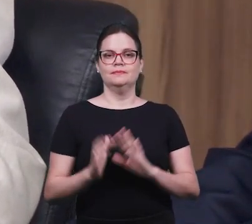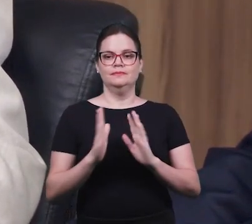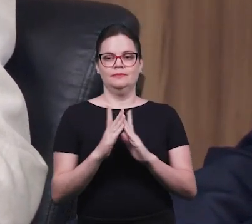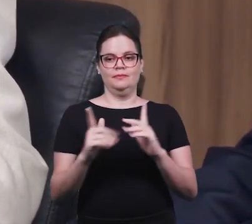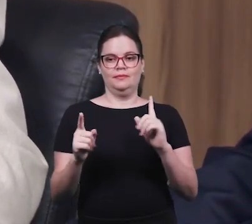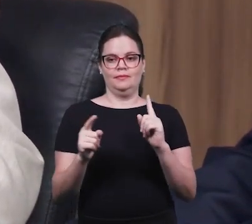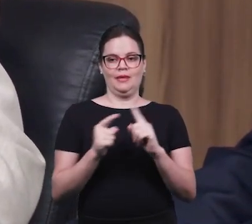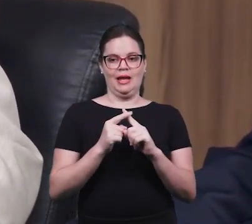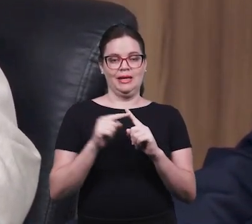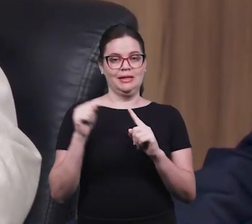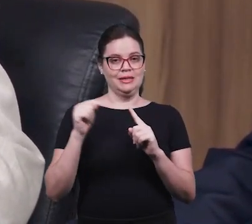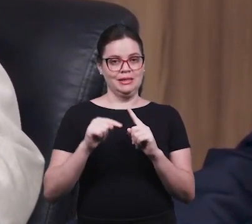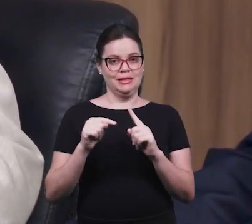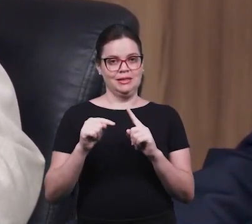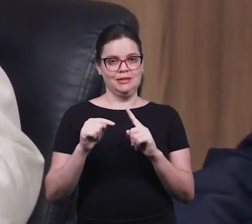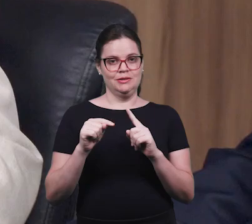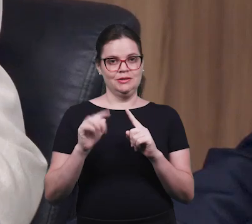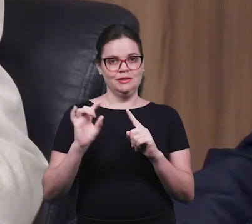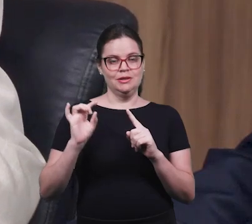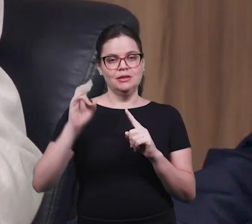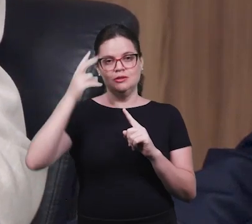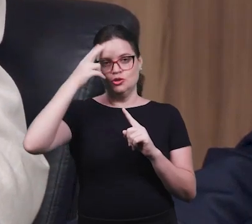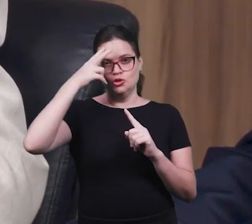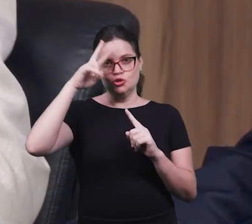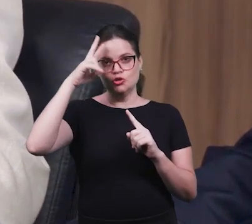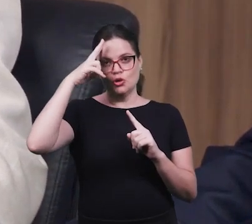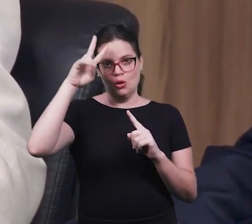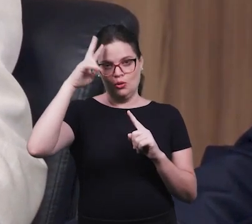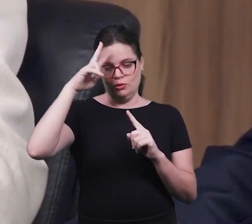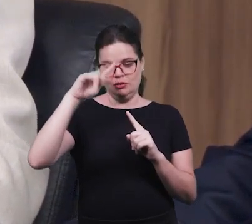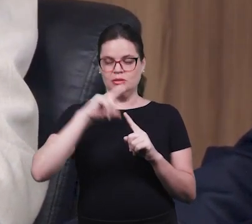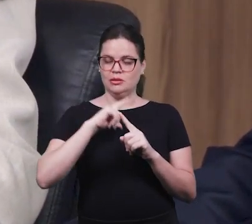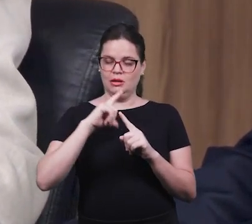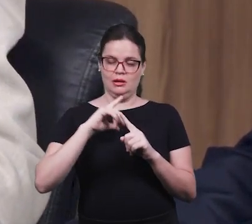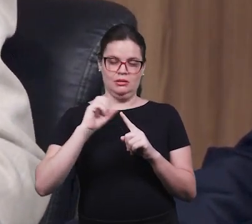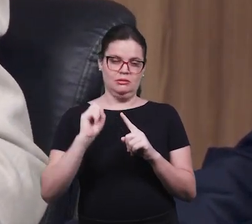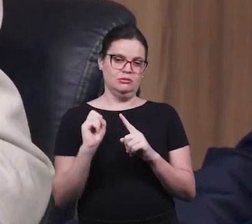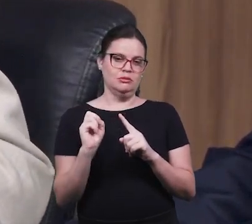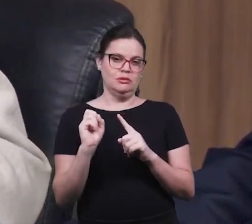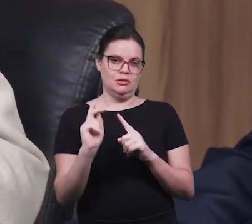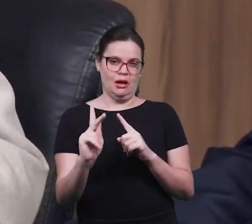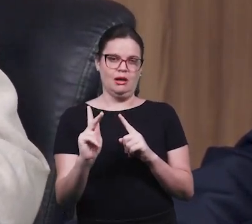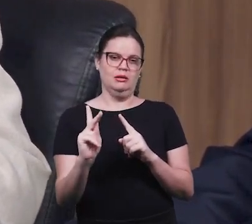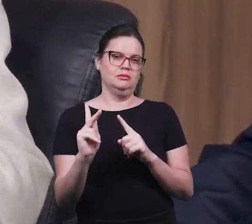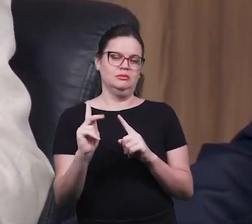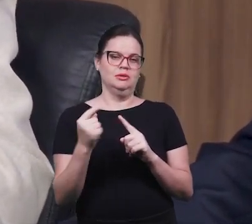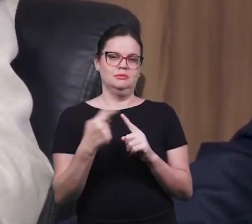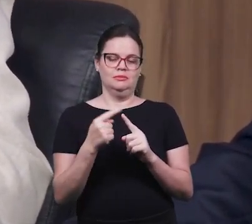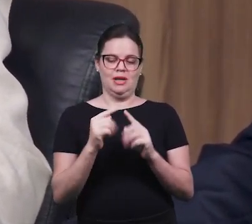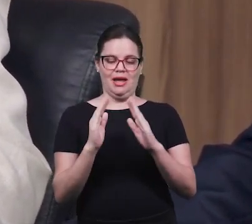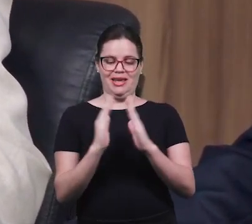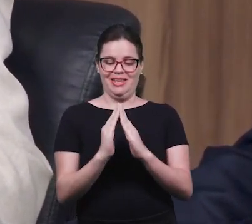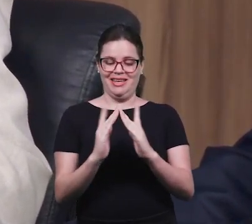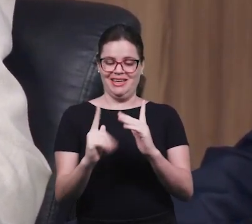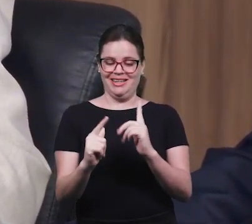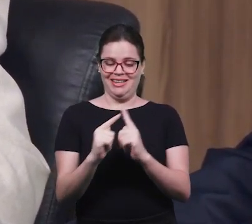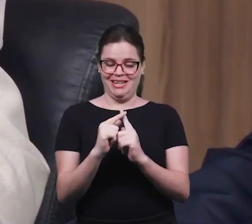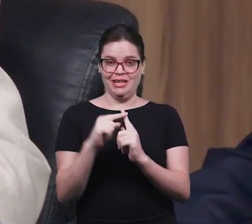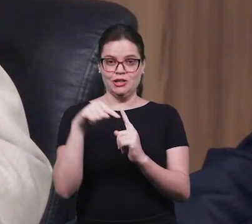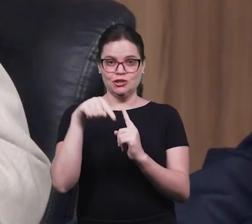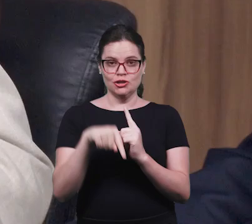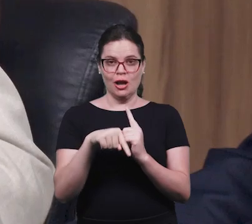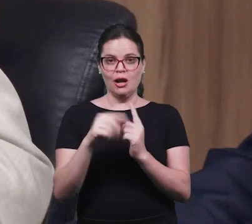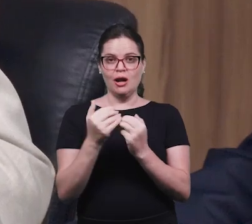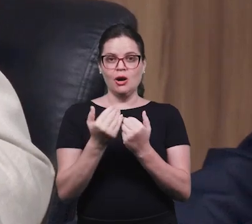história. Ela existe historicamente, não é? Desde o Pentecostes, que foi um